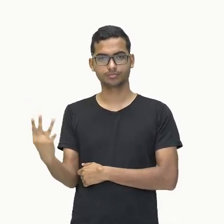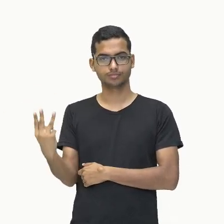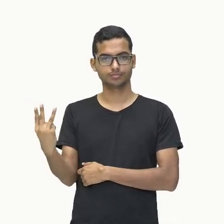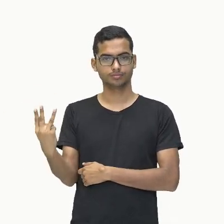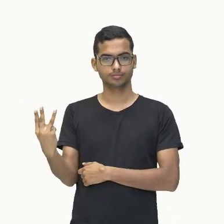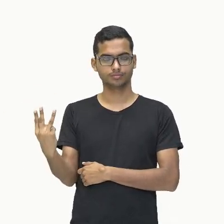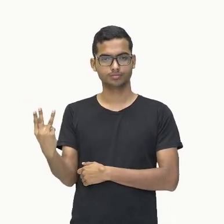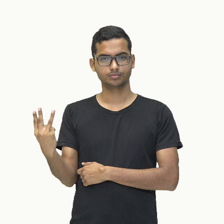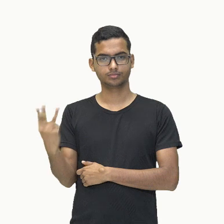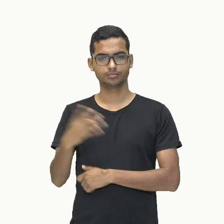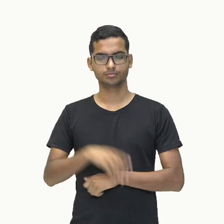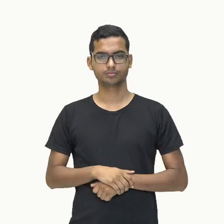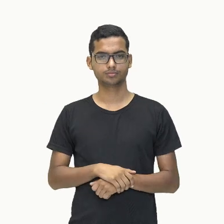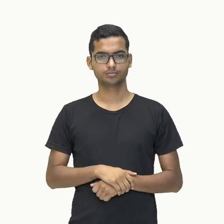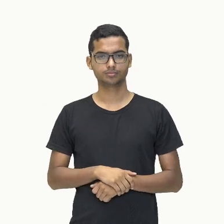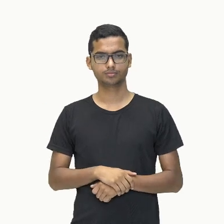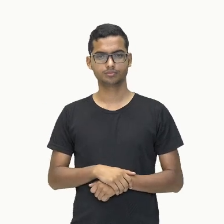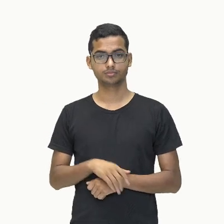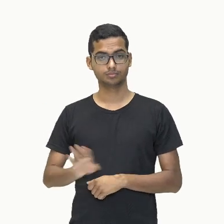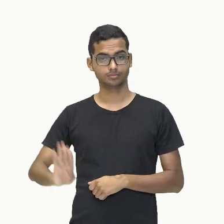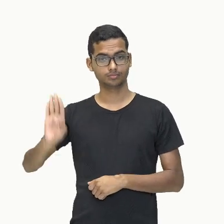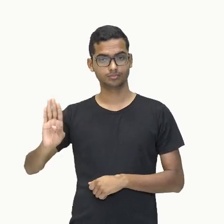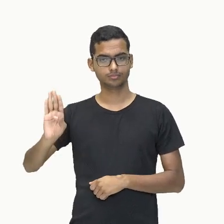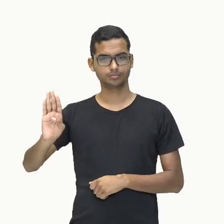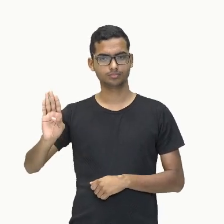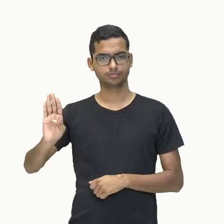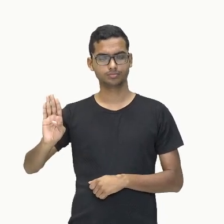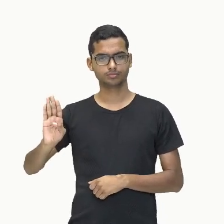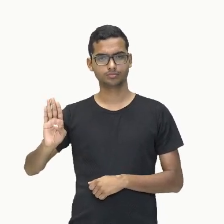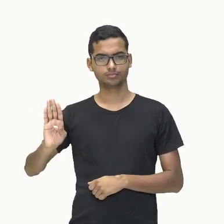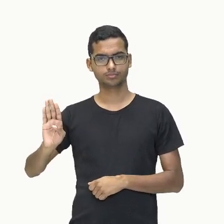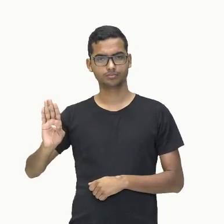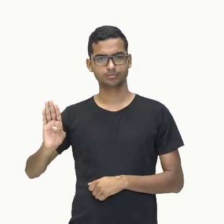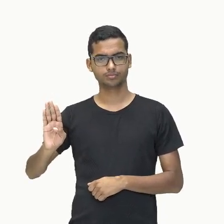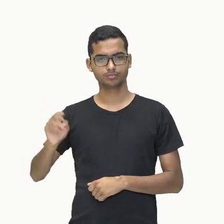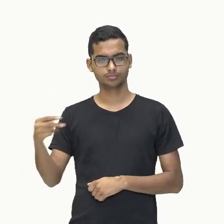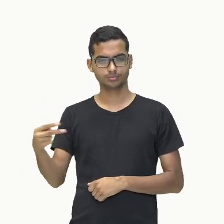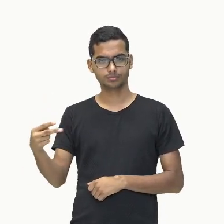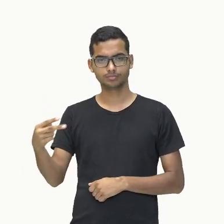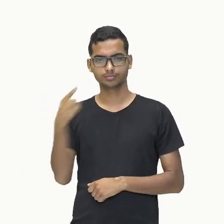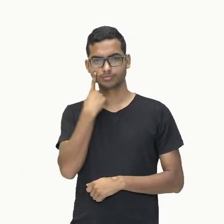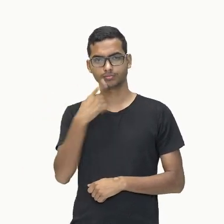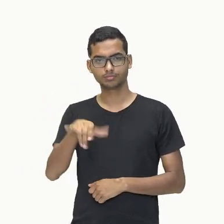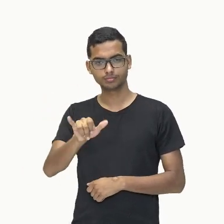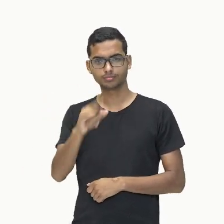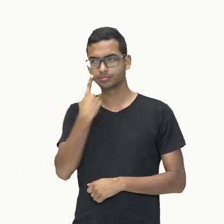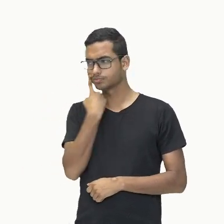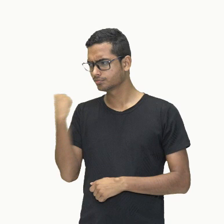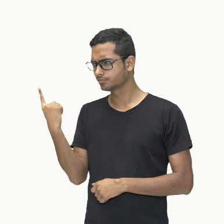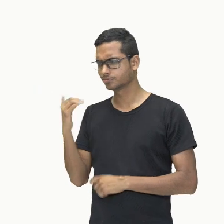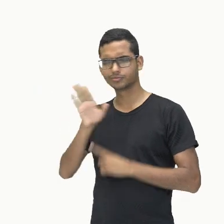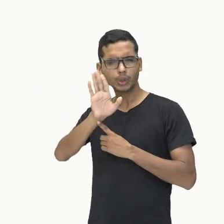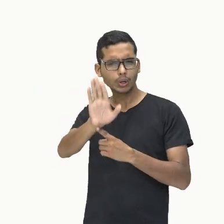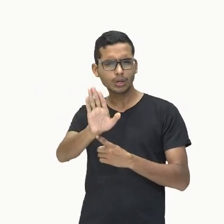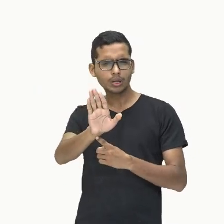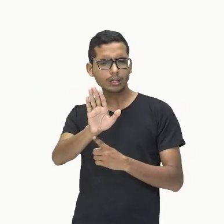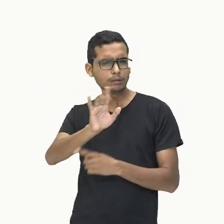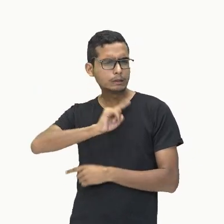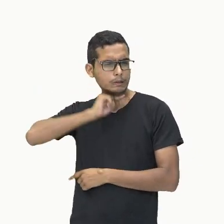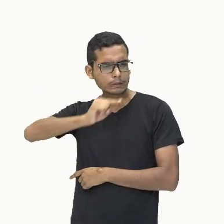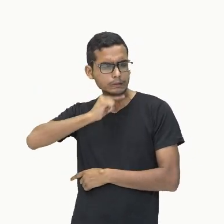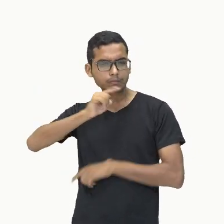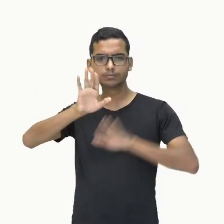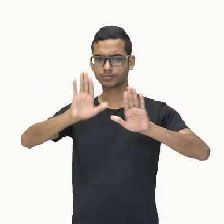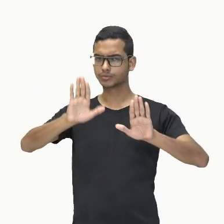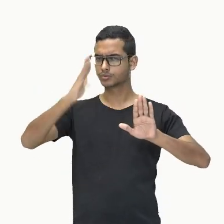3. O B é aquele que está acompanhando o Y. Parece que não tem ninguém, né? Mas